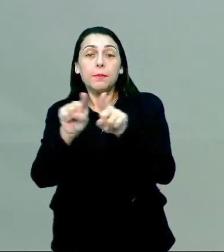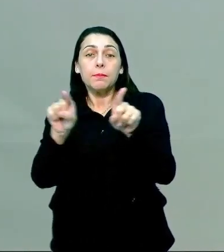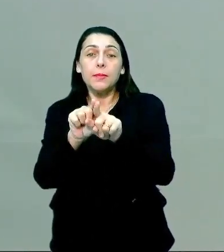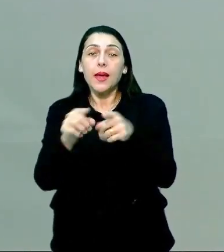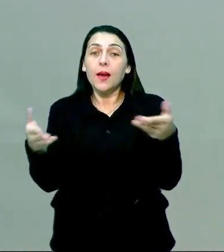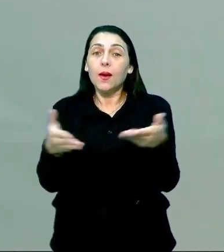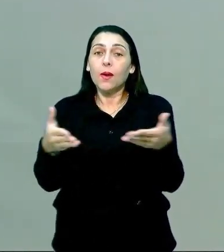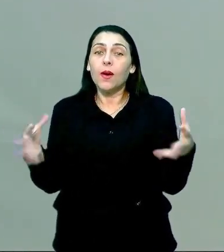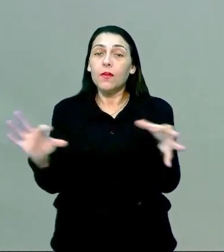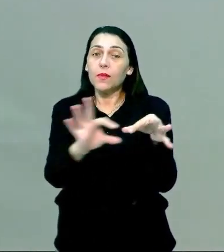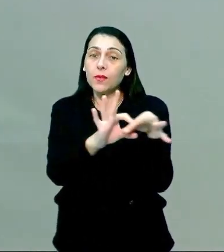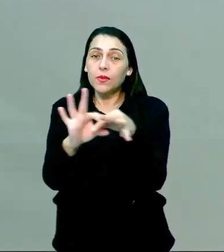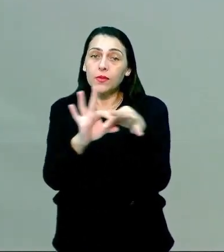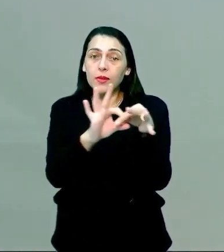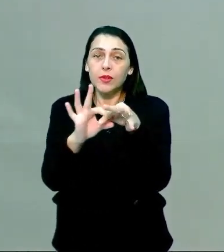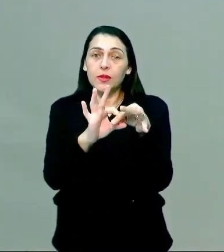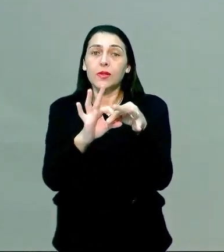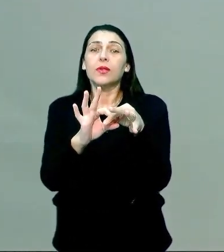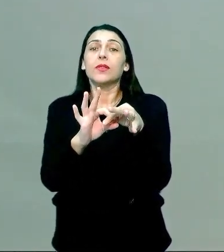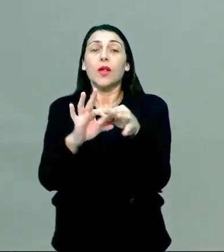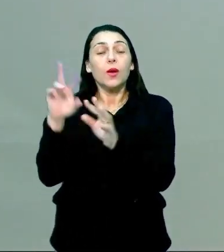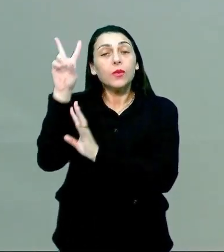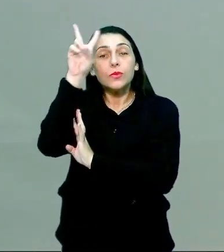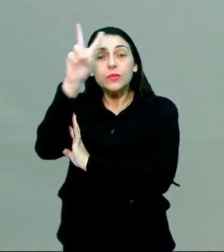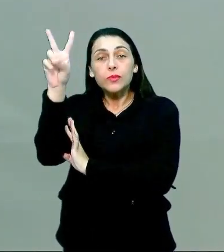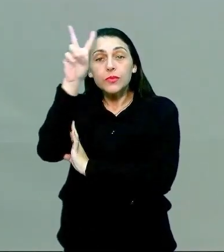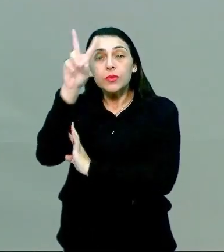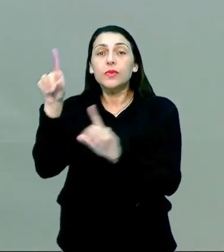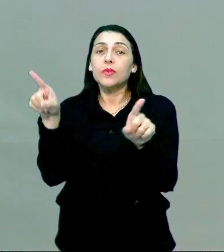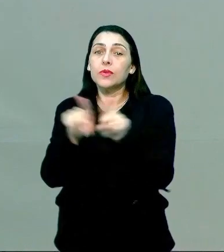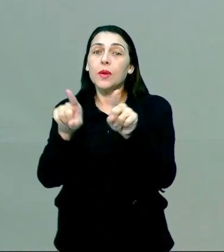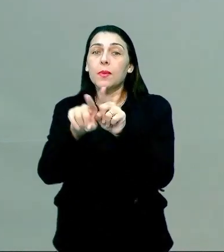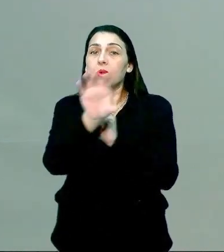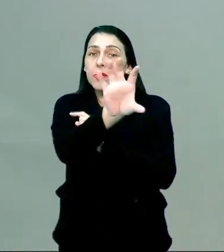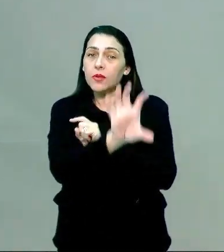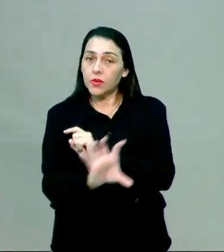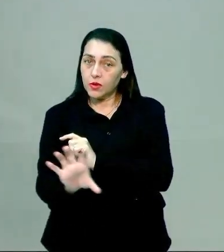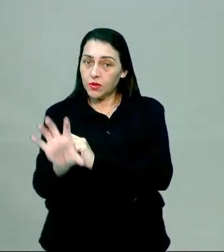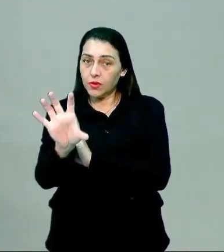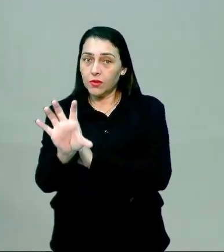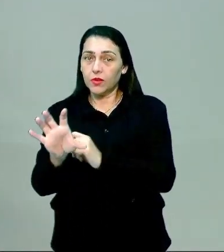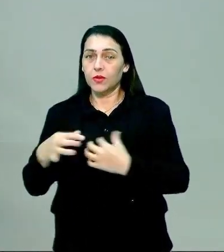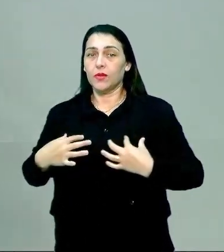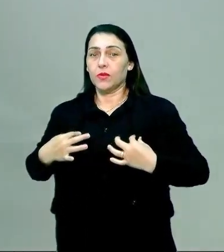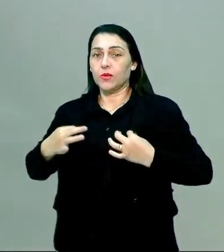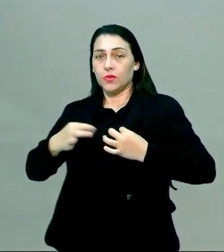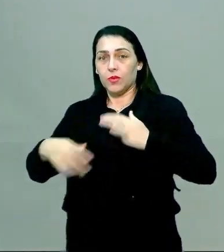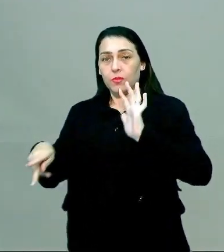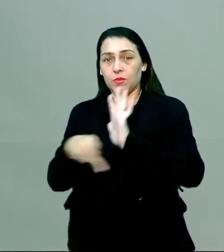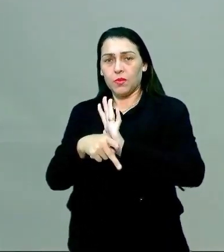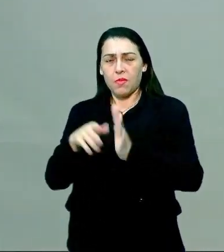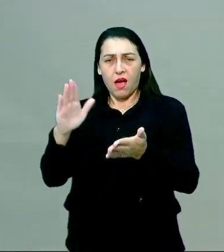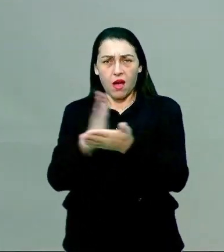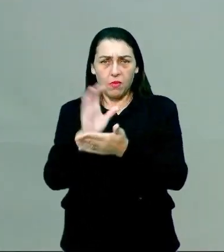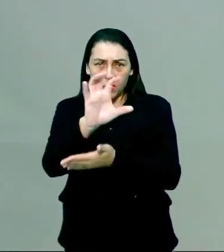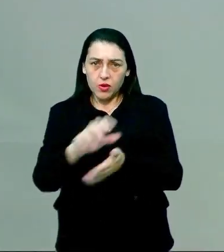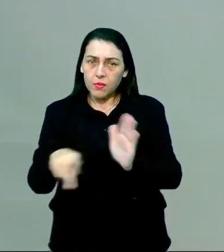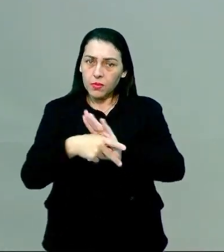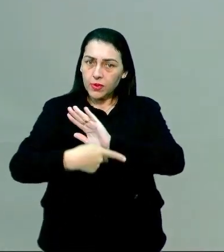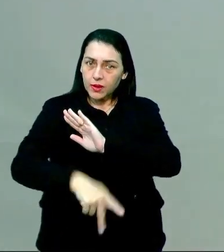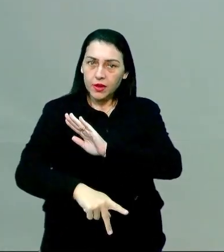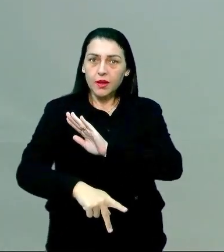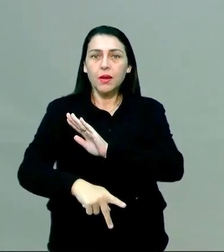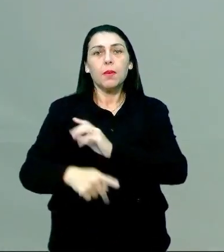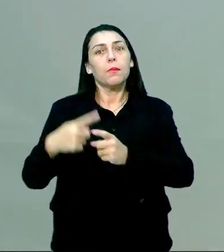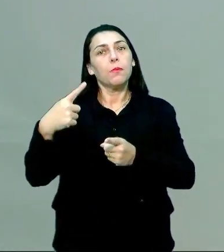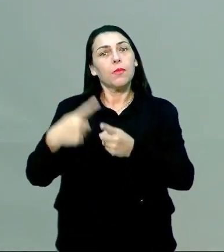vai contextualizar ela no aspecto histórico e regional. Eu estou simbolizando alguma região daqui? Provavelmente não,